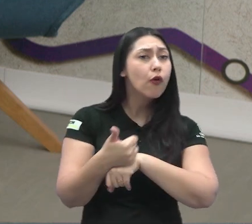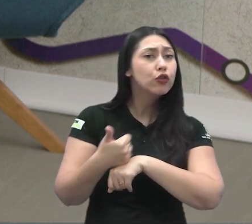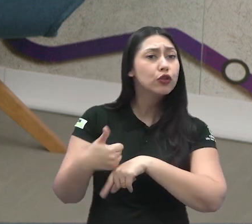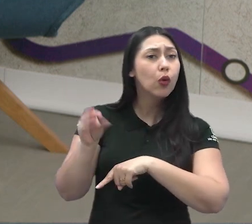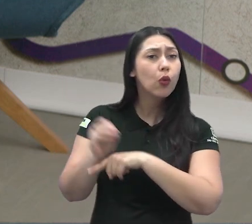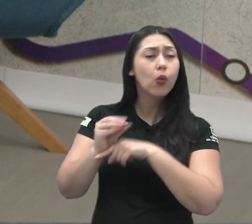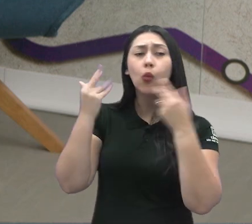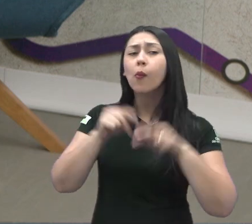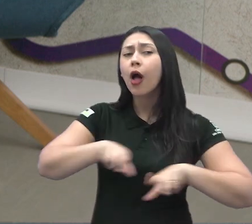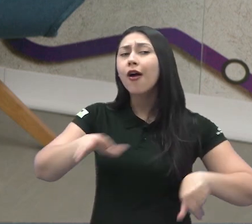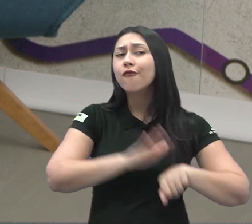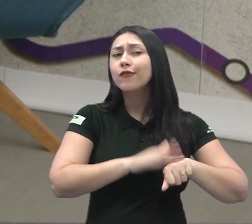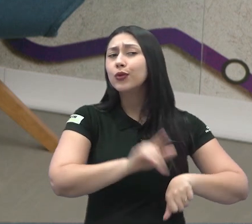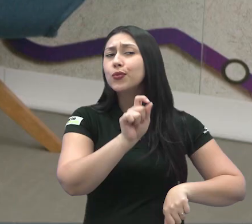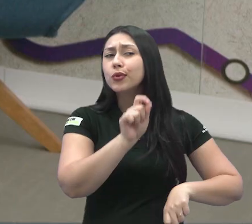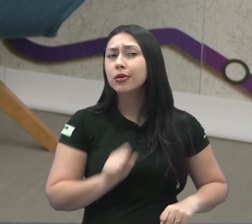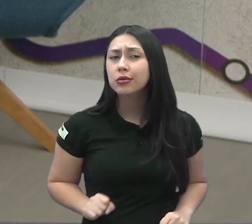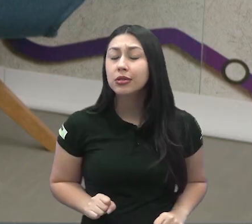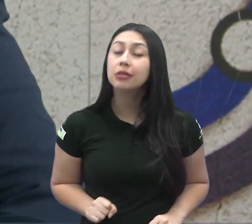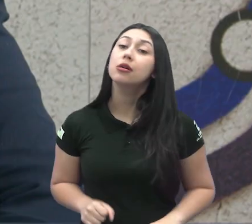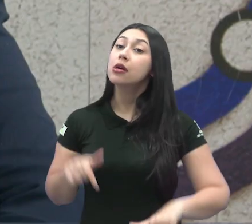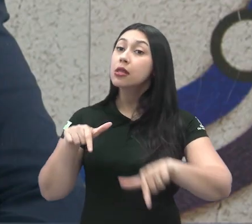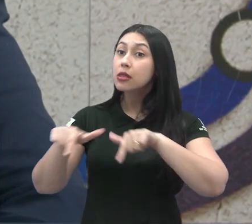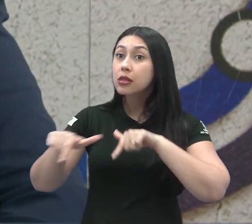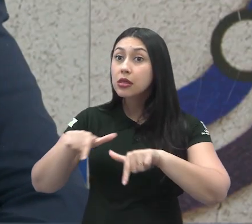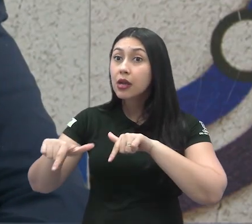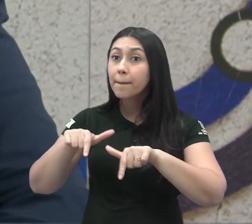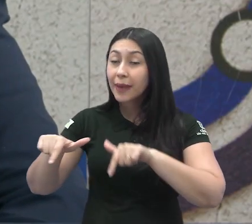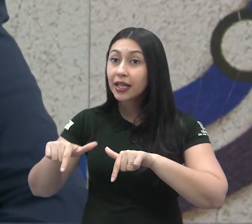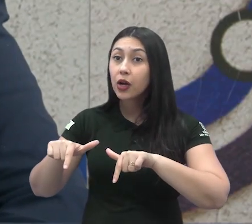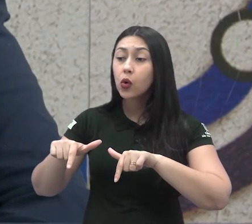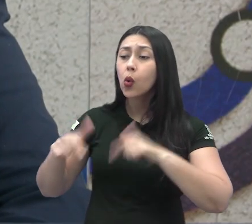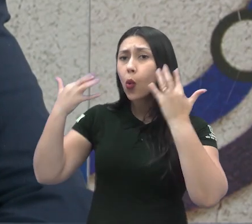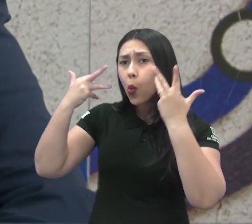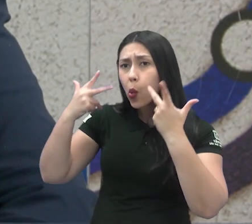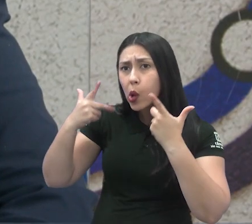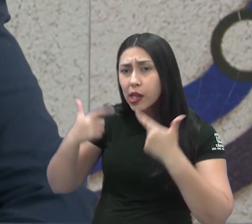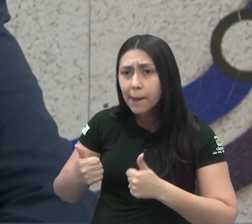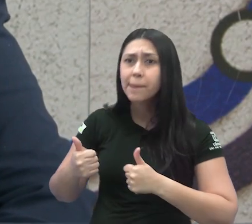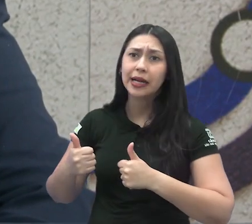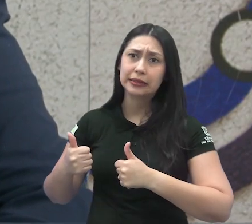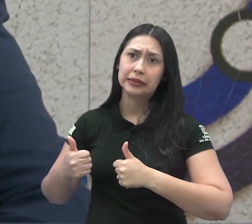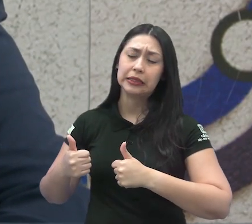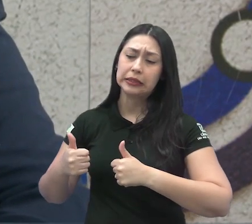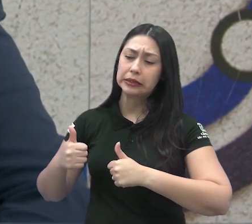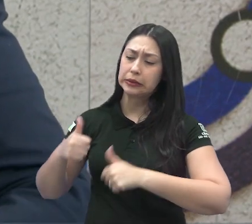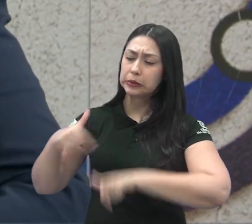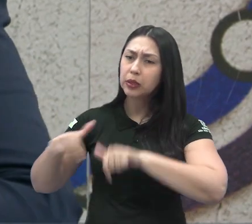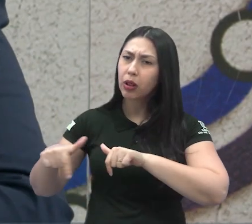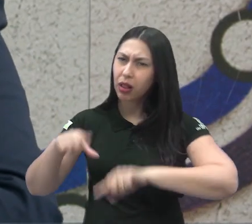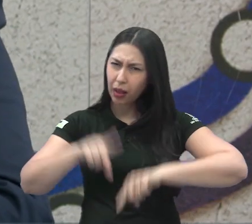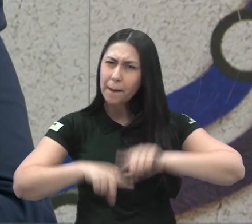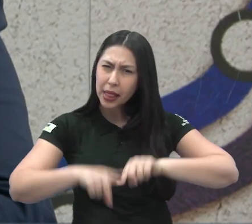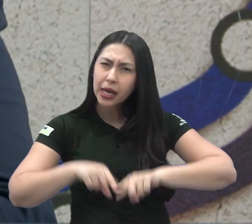o zootecnista. O zootecnista, ele trabalha com a produção animal e isso inclui desde o